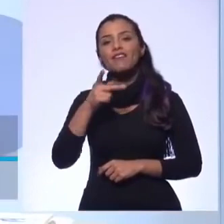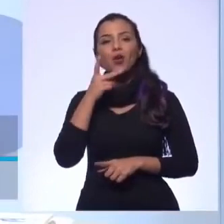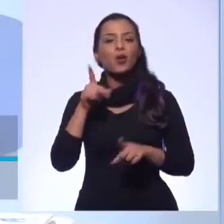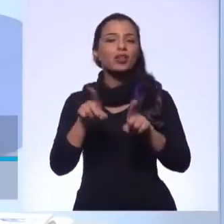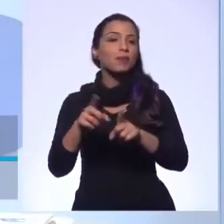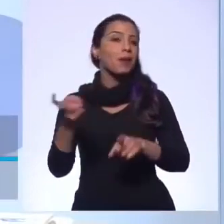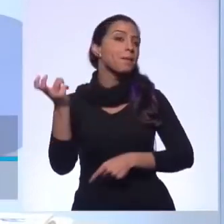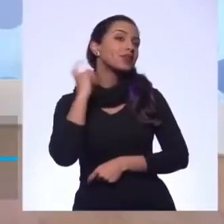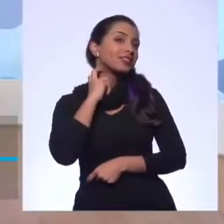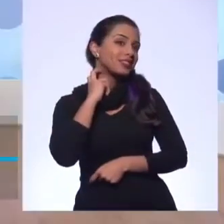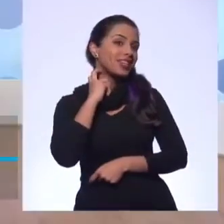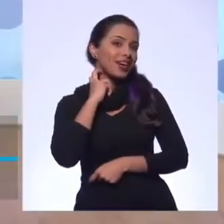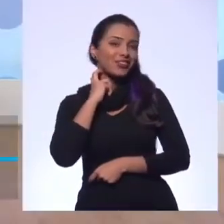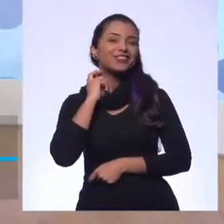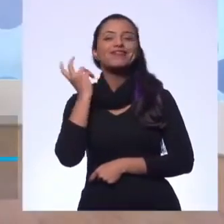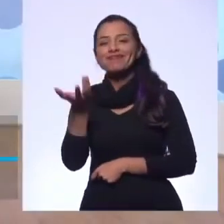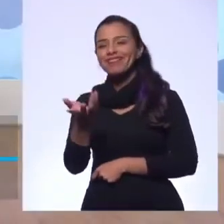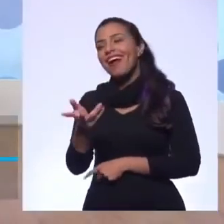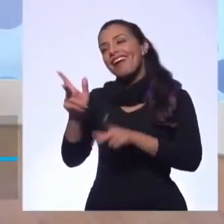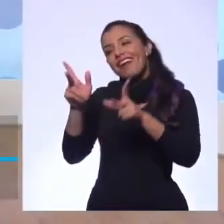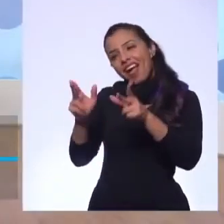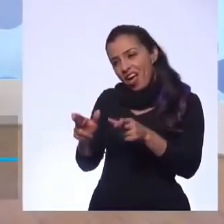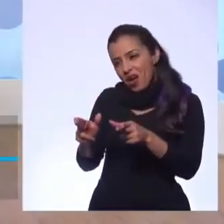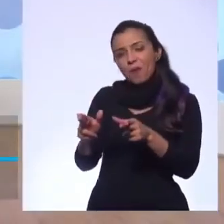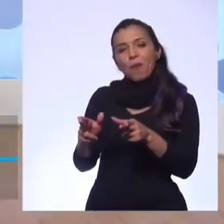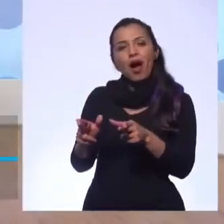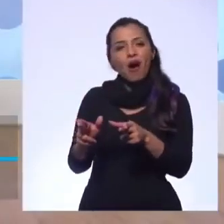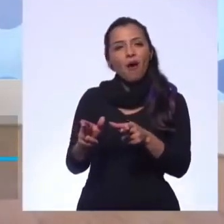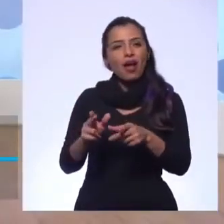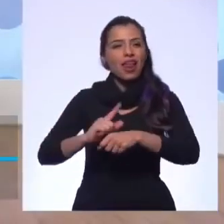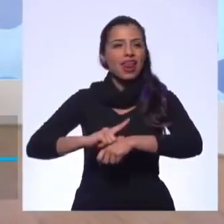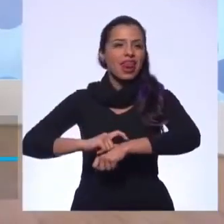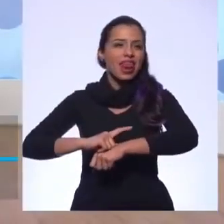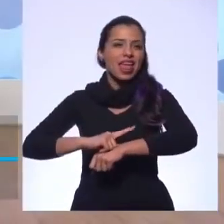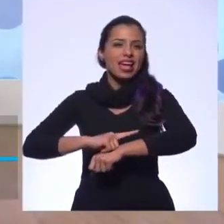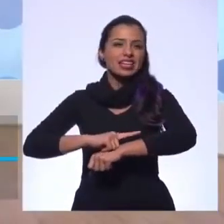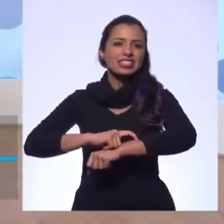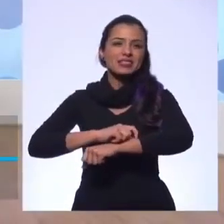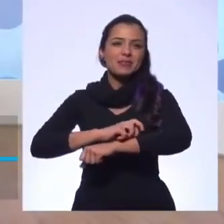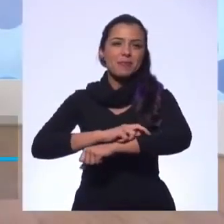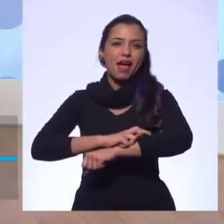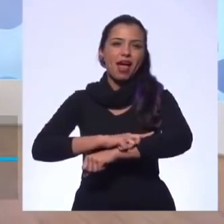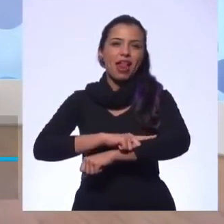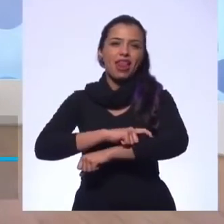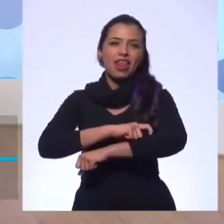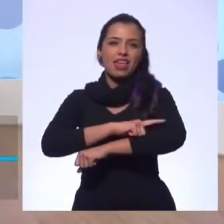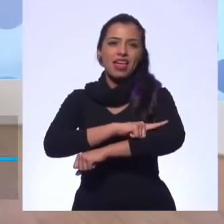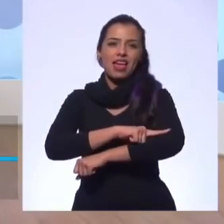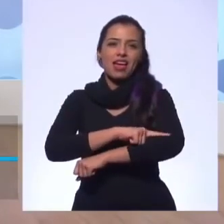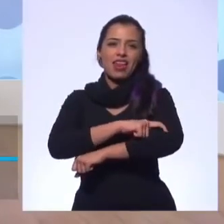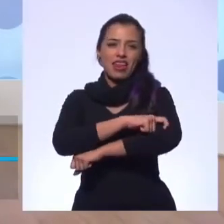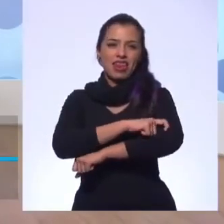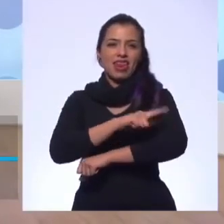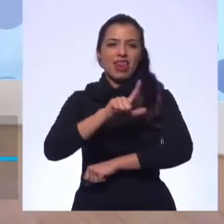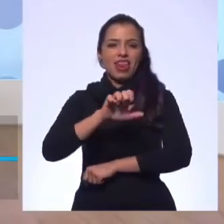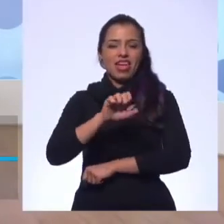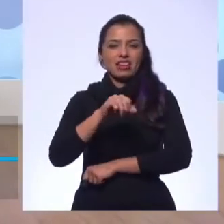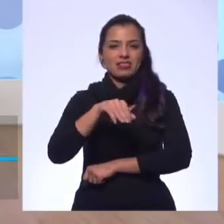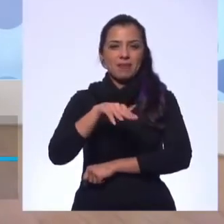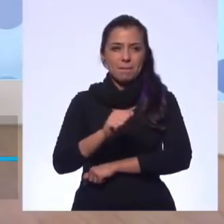aqui. Morcego, vai na mesma linha, tá? O morcego pode transmitir, inclusive, raiva, né? Lesma também vale, professor? A Bruna escreveu lesma